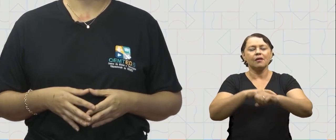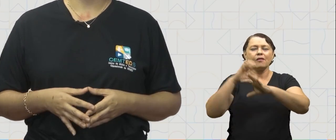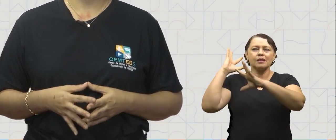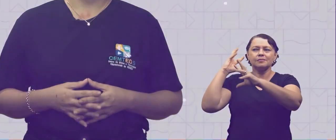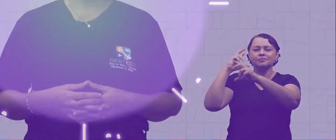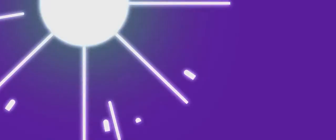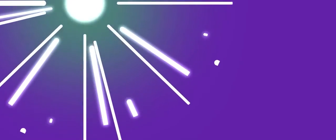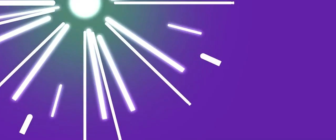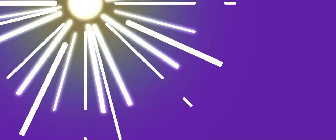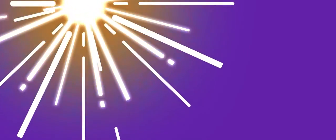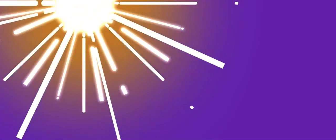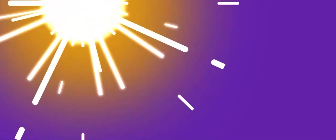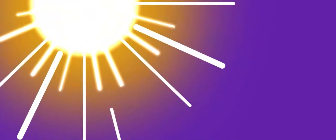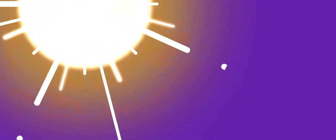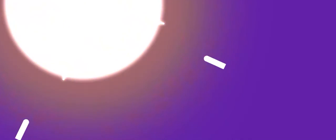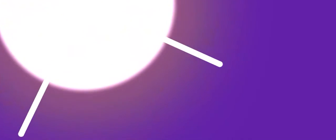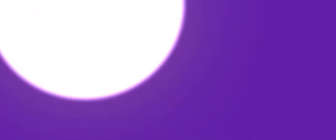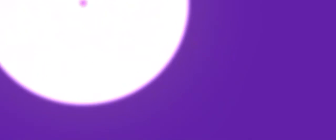a hora da revisão.